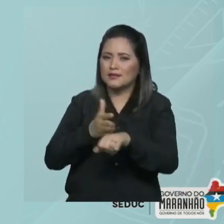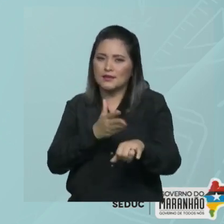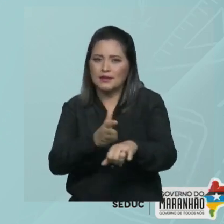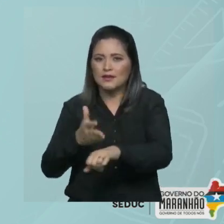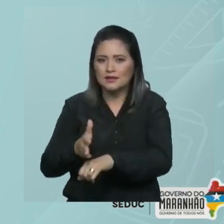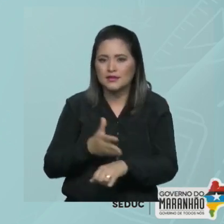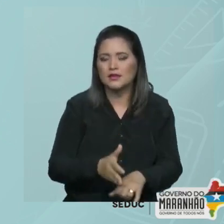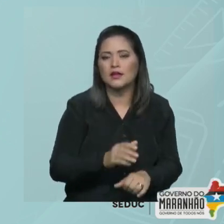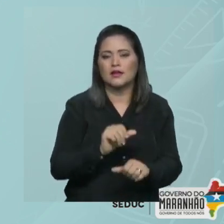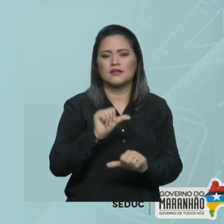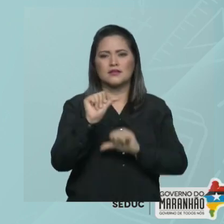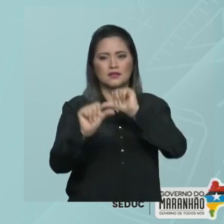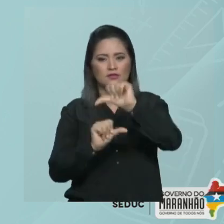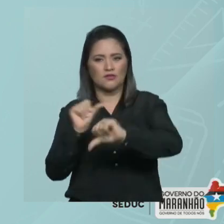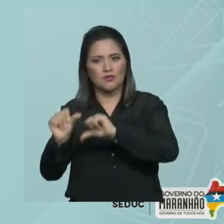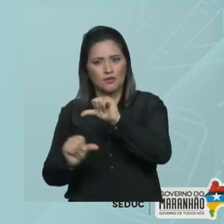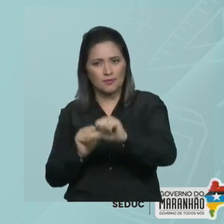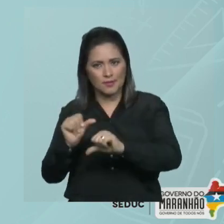transformação.